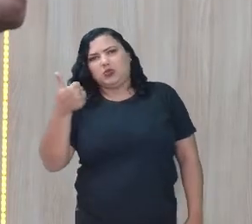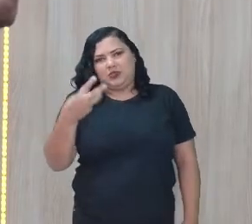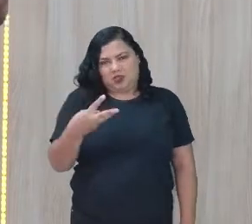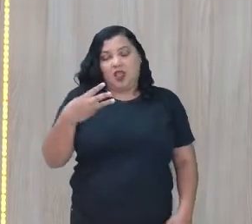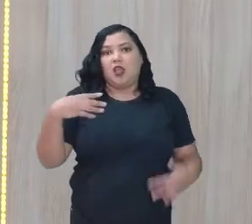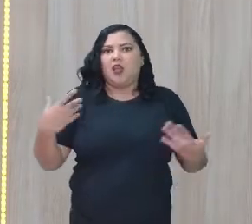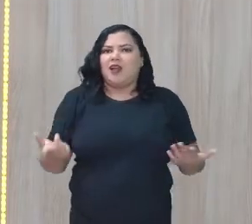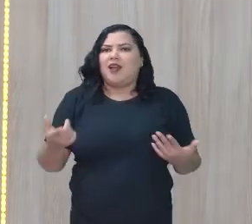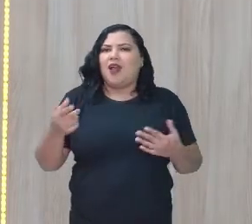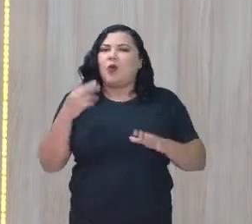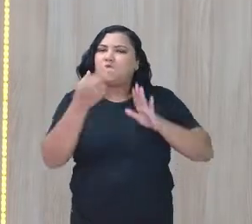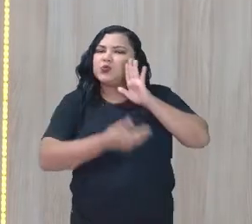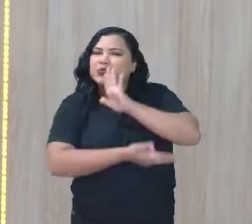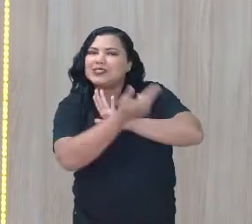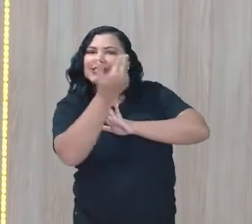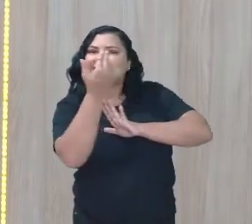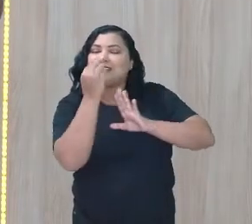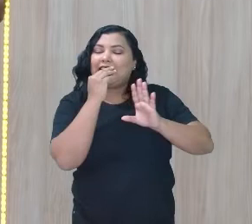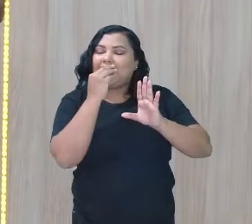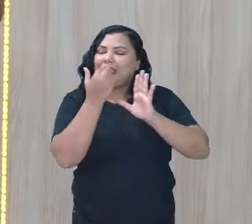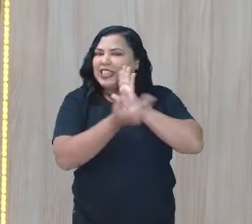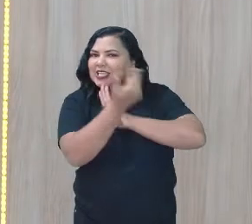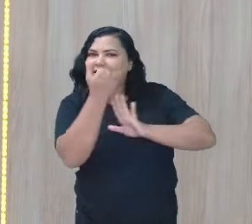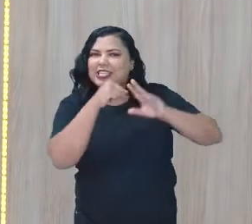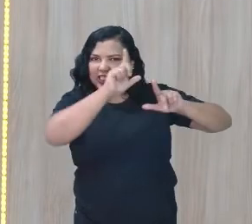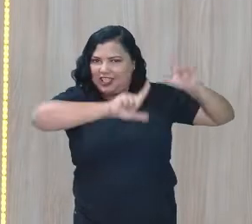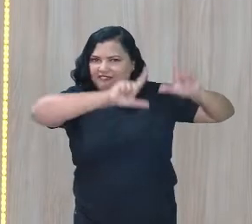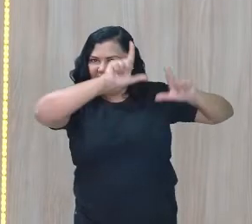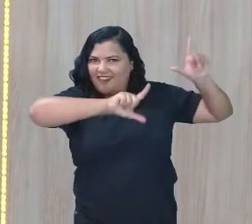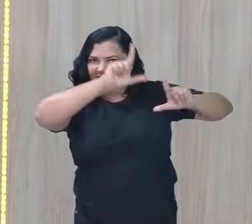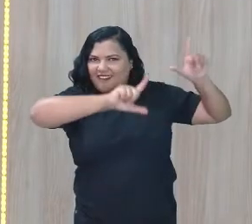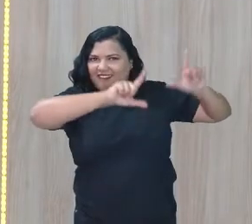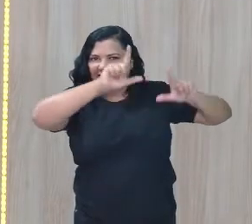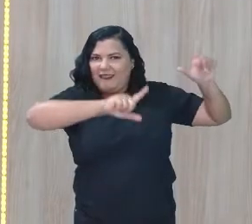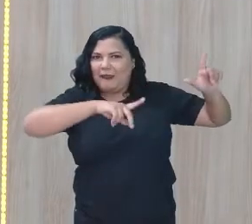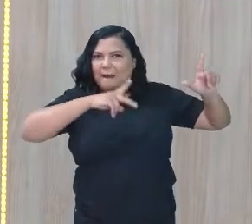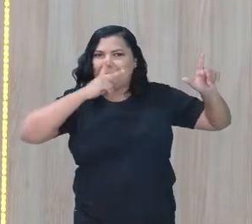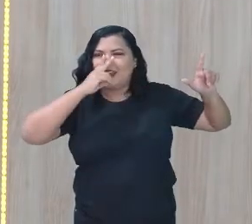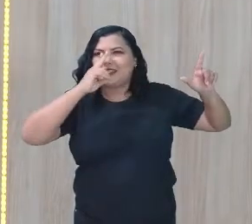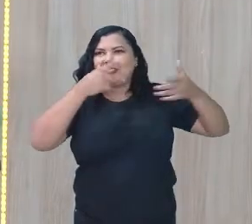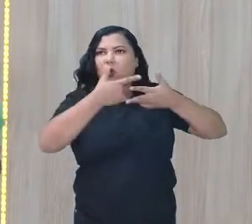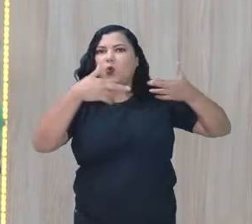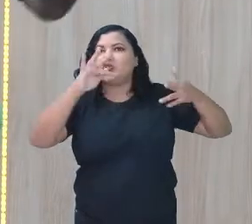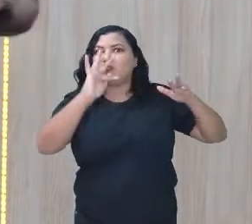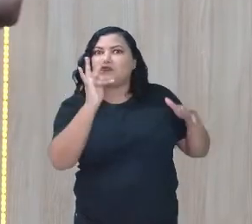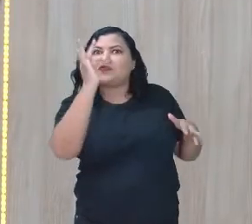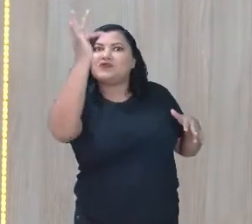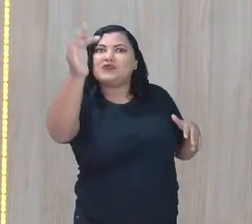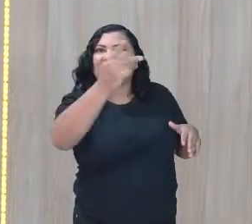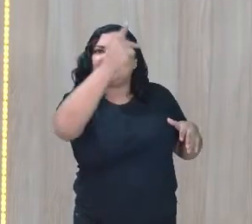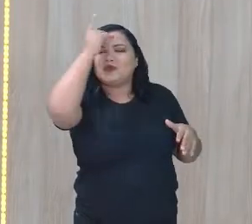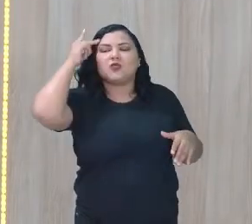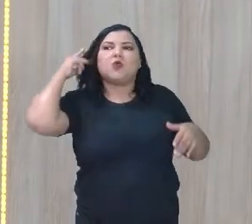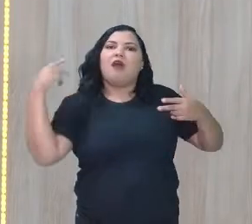anos, os desenhos, né, animados que passavam, eles colocavam como coisa do futuro videochamada.